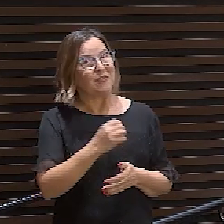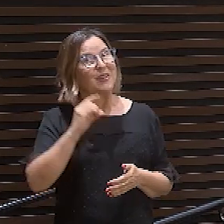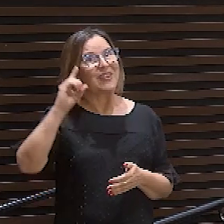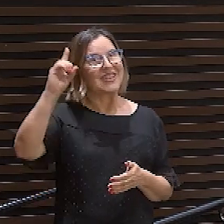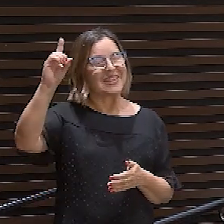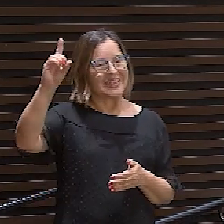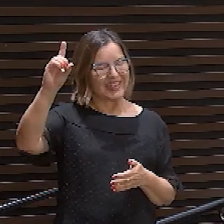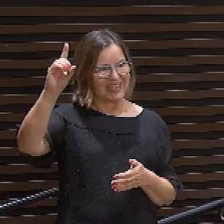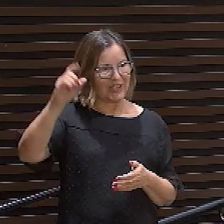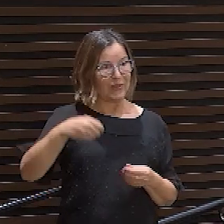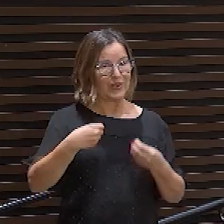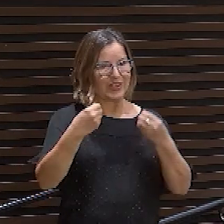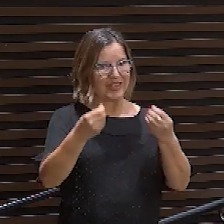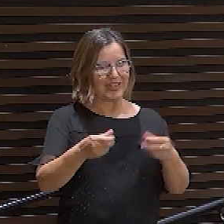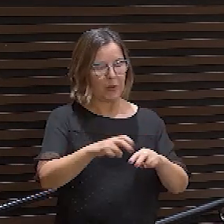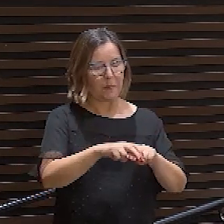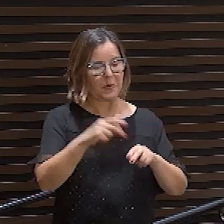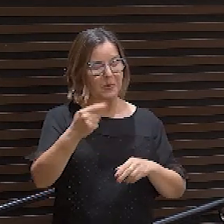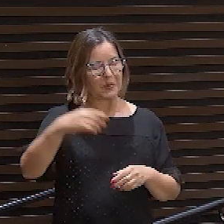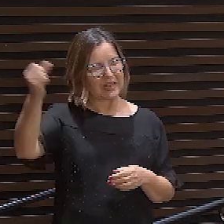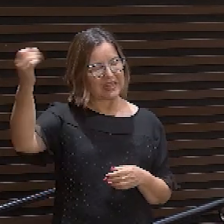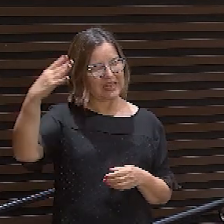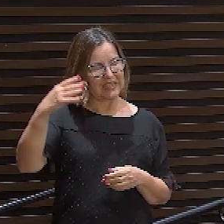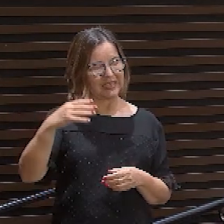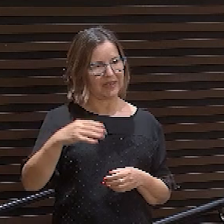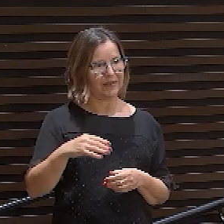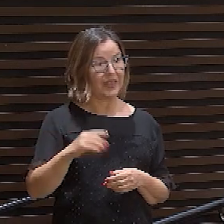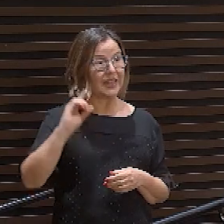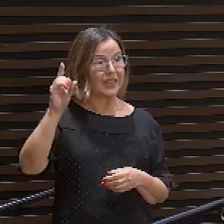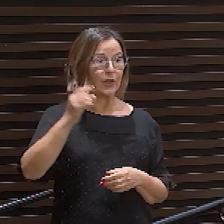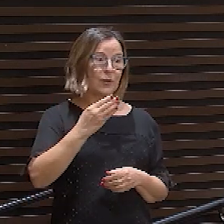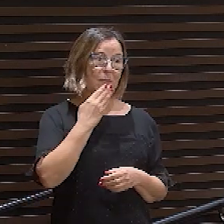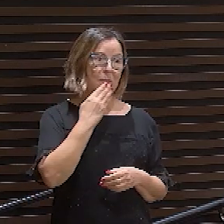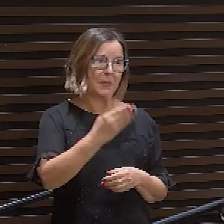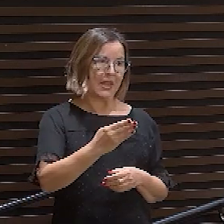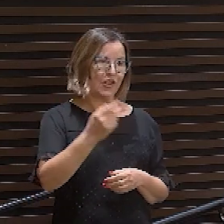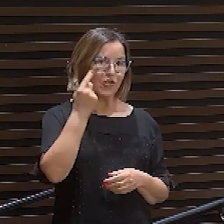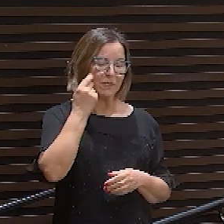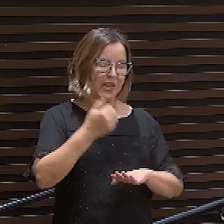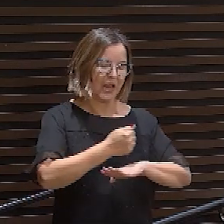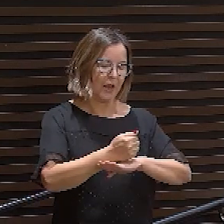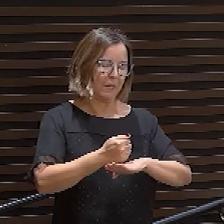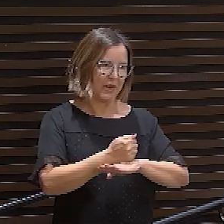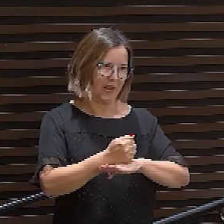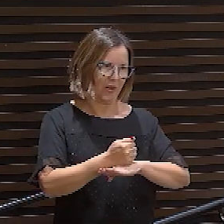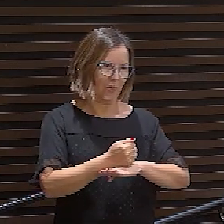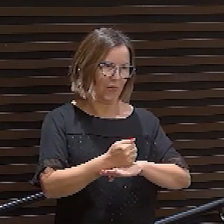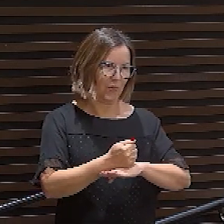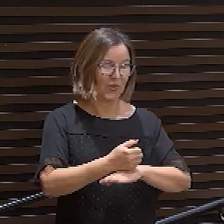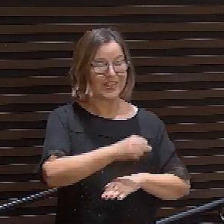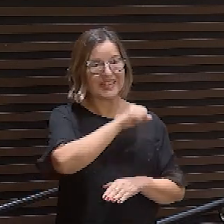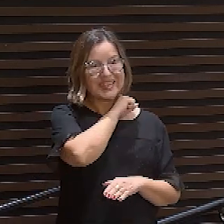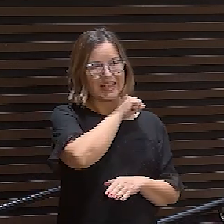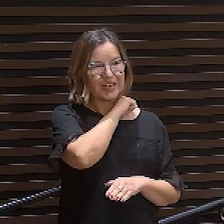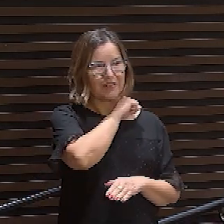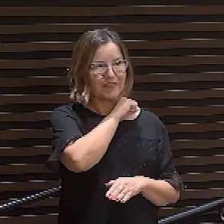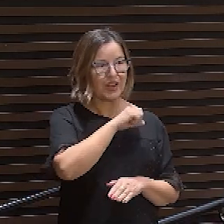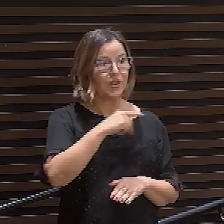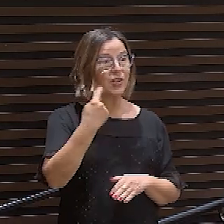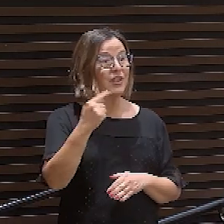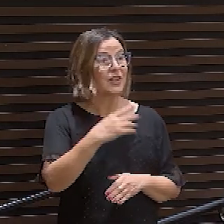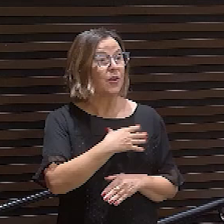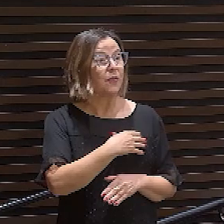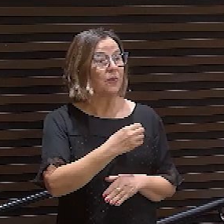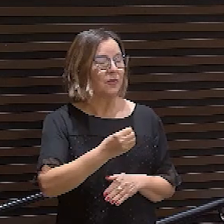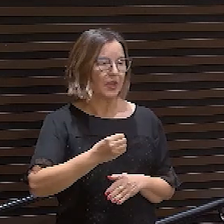Deus pede a Abraão que sacrifique o seu filho Isaque, o seu filho da promessa.